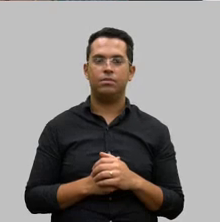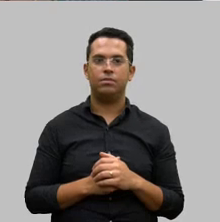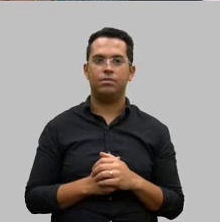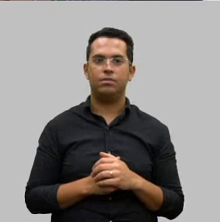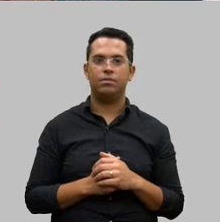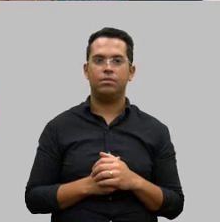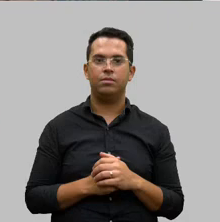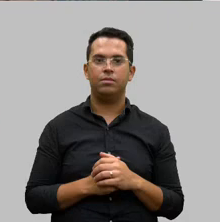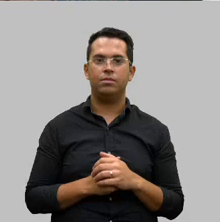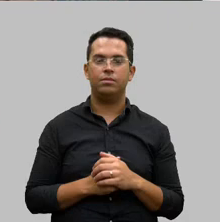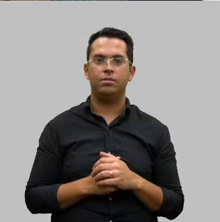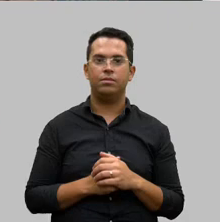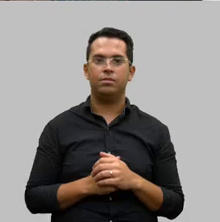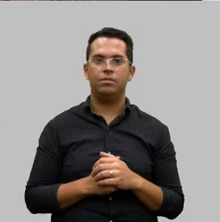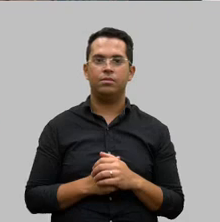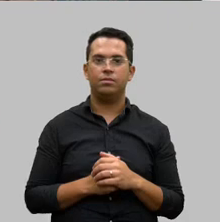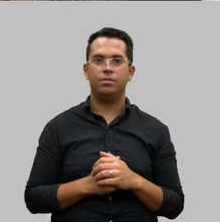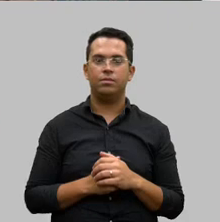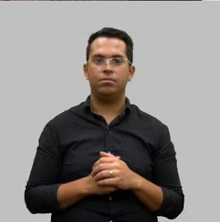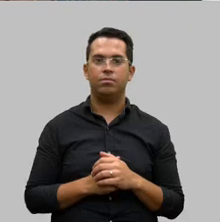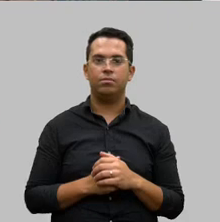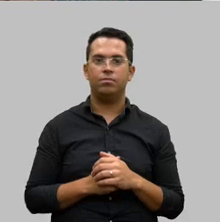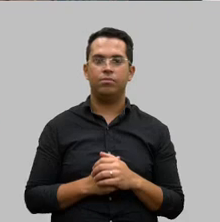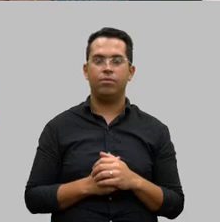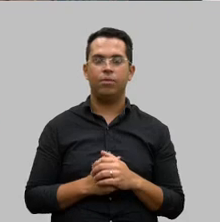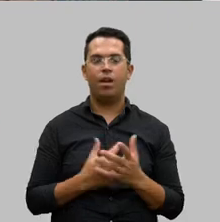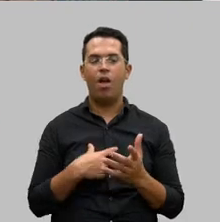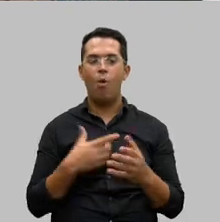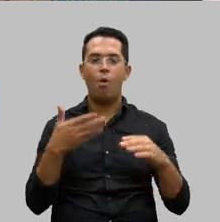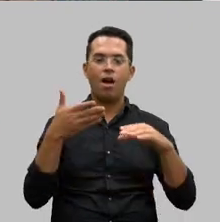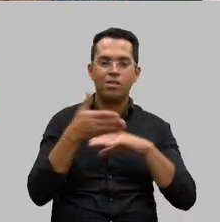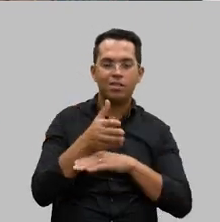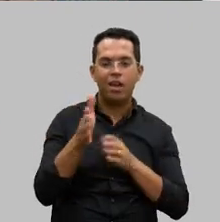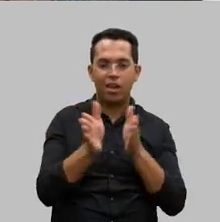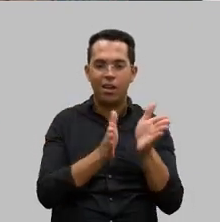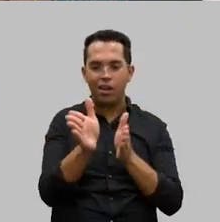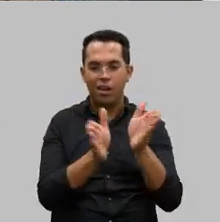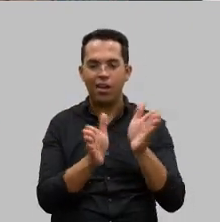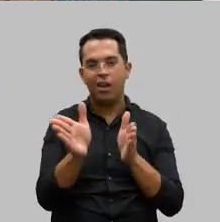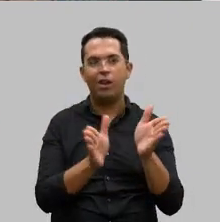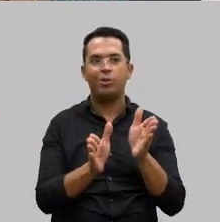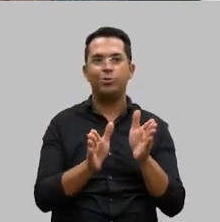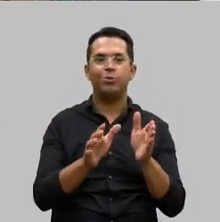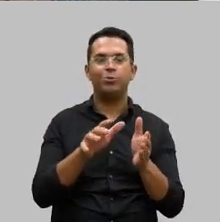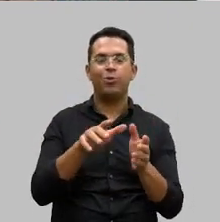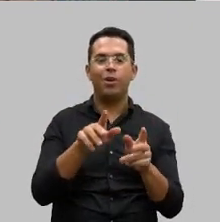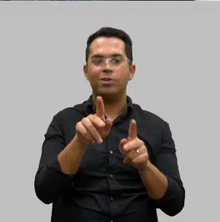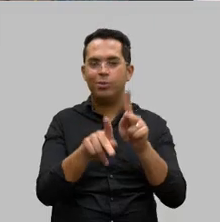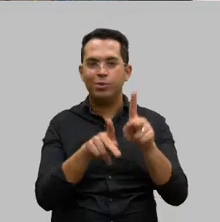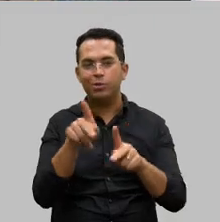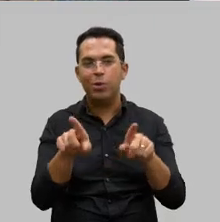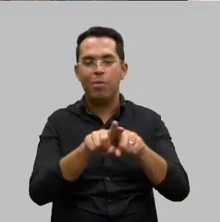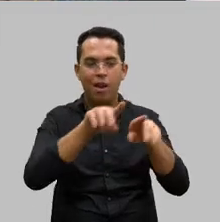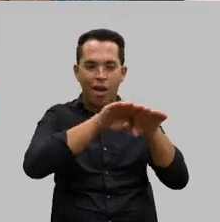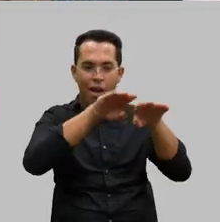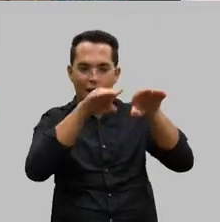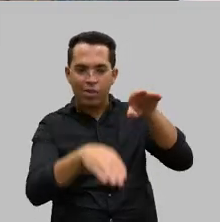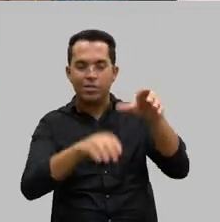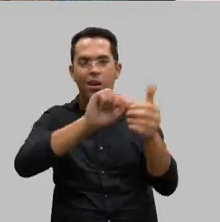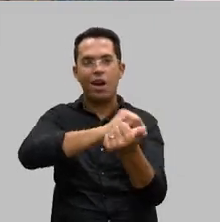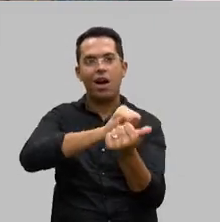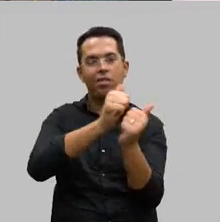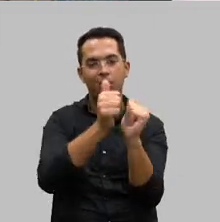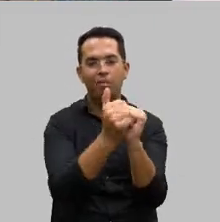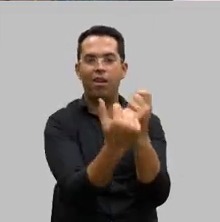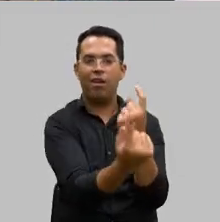deante a facilitação né da locomoção dessas pessoas como adaptação de calçadas e